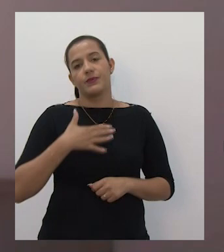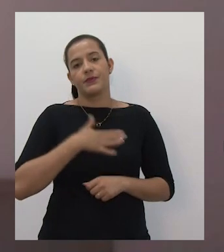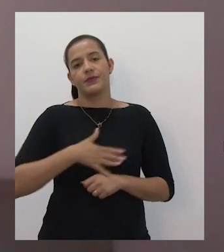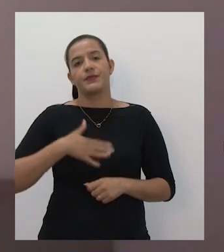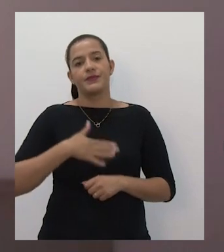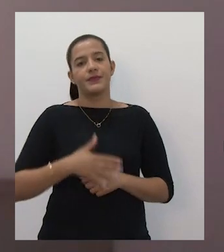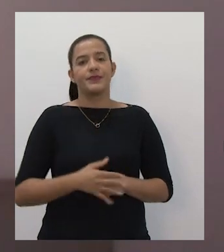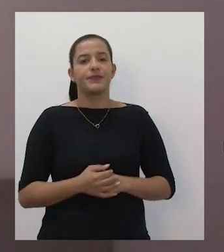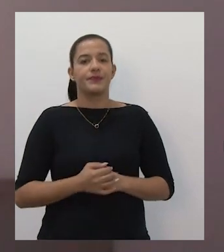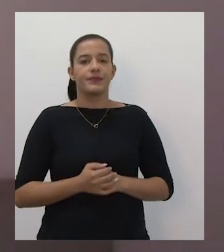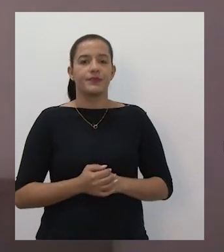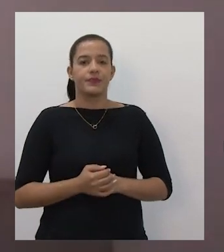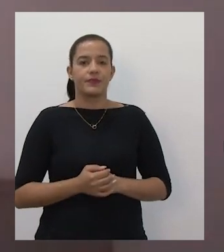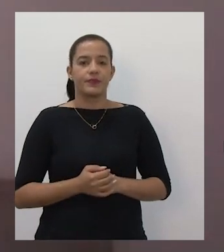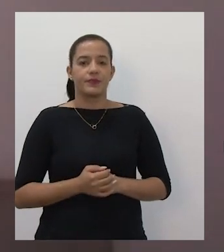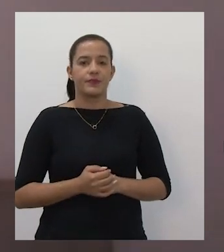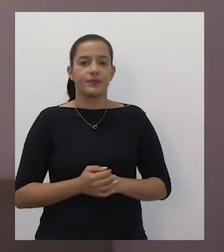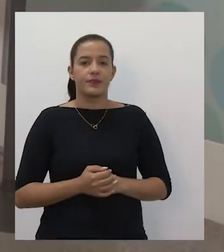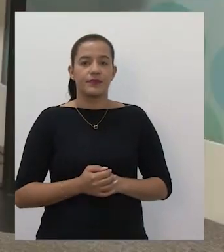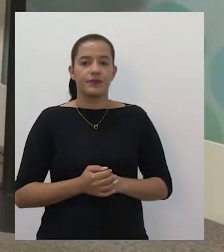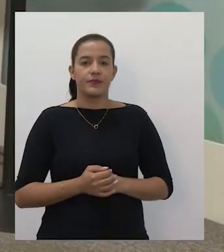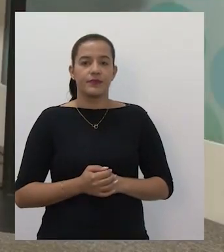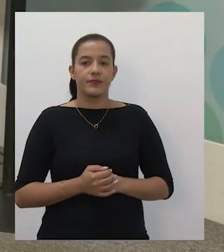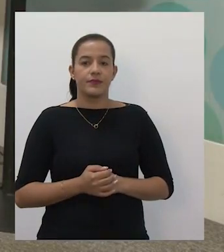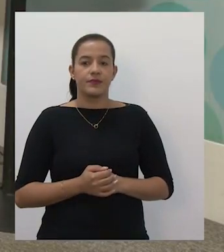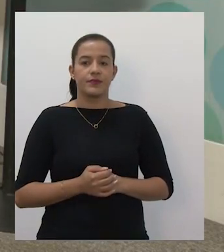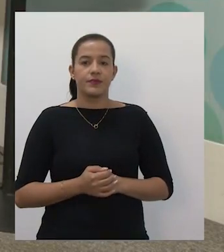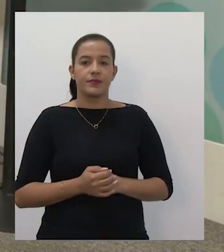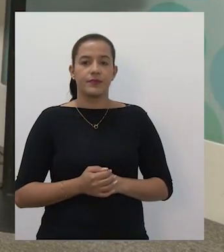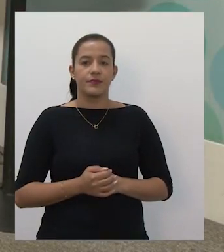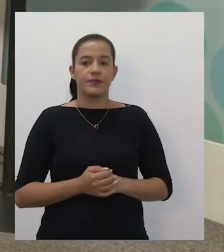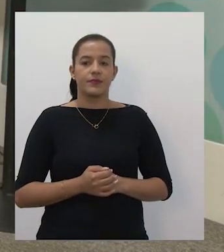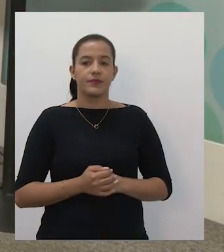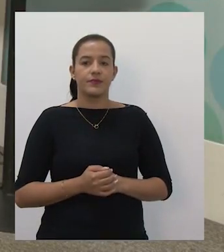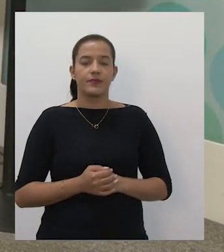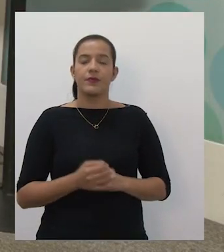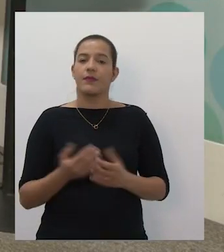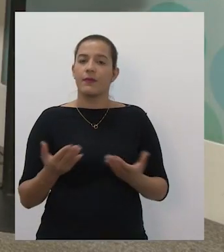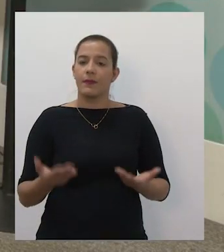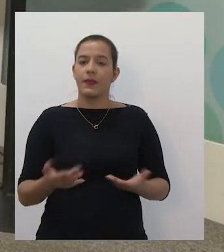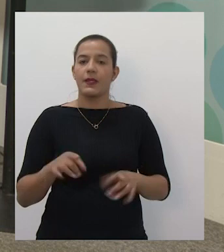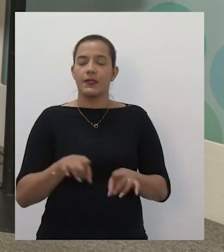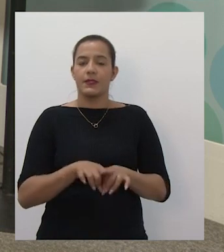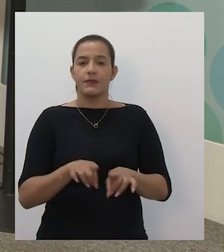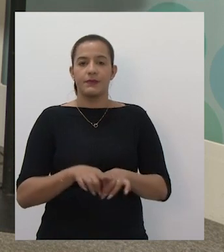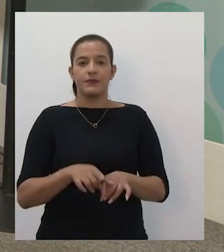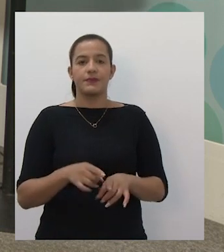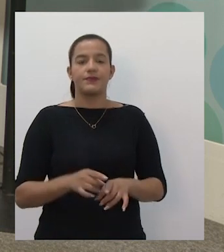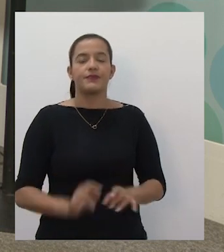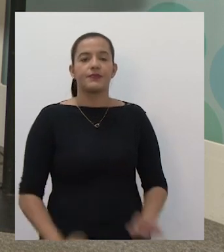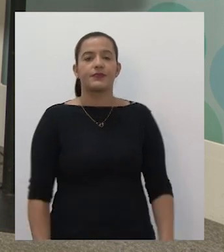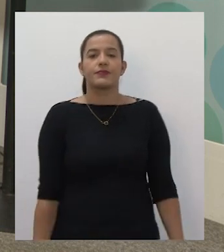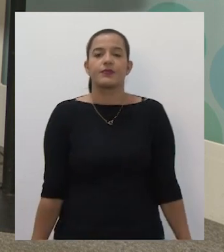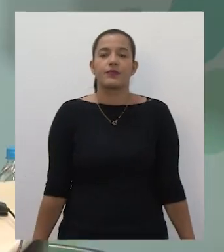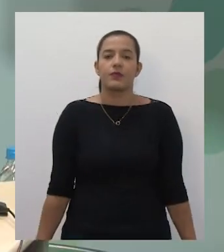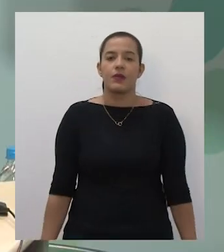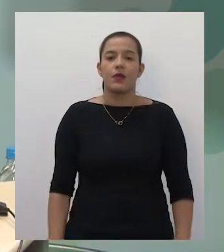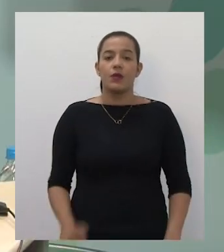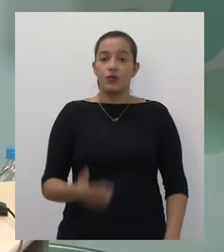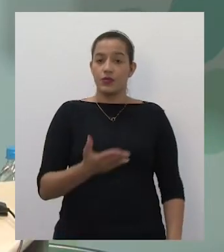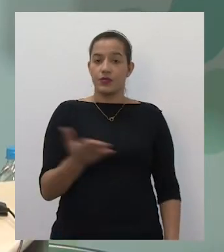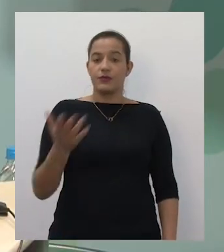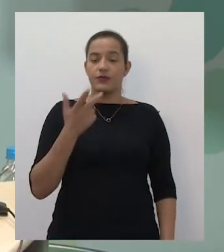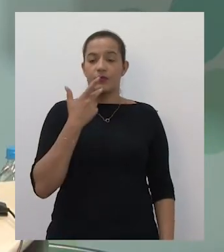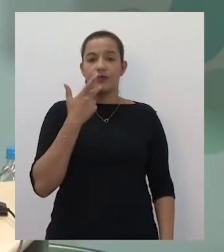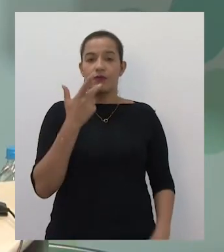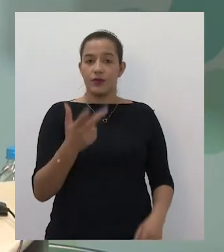palavra. Bacana, Malu. Eu vou aproveitar um pouco o gancho também do que você havia colocado aqui sobre essa questão do novo,